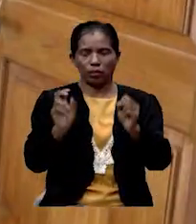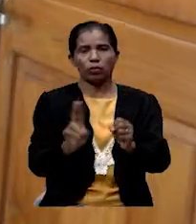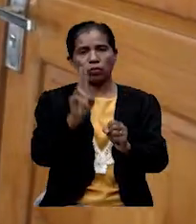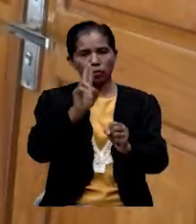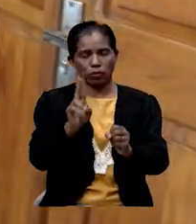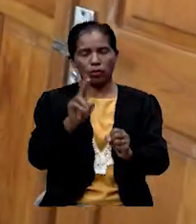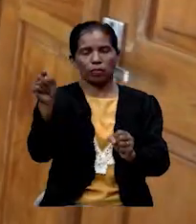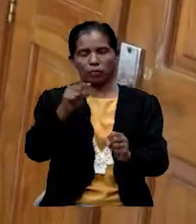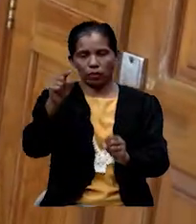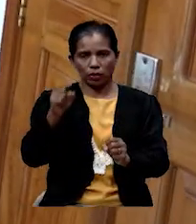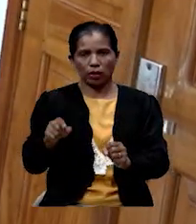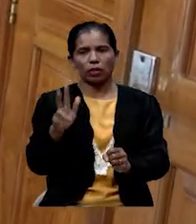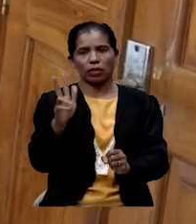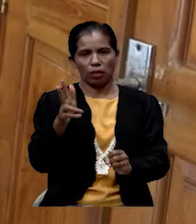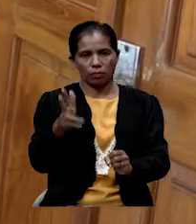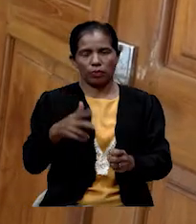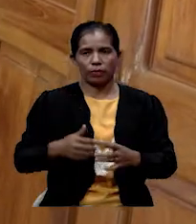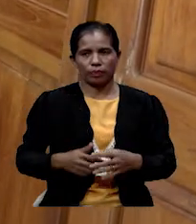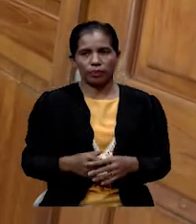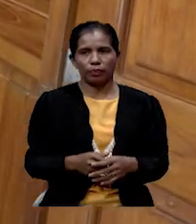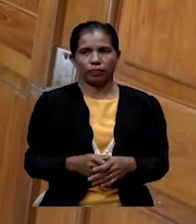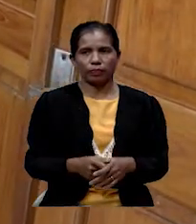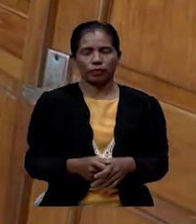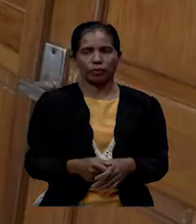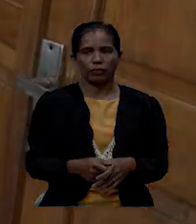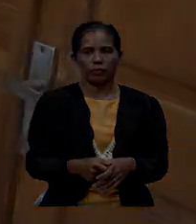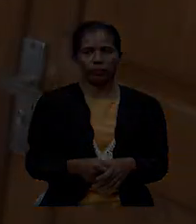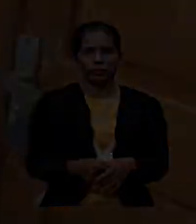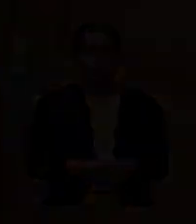executar 1% do aluno recém. Adeto Simenis, bem-vindo Simenis, GMN.